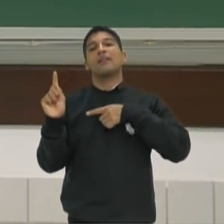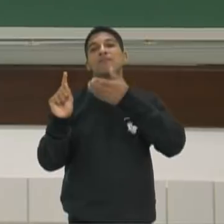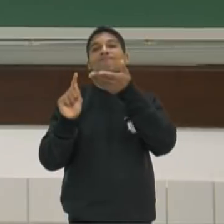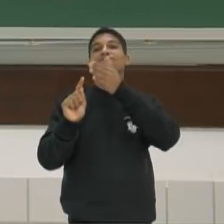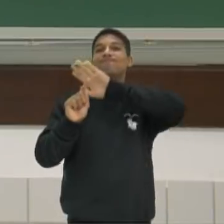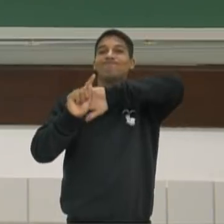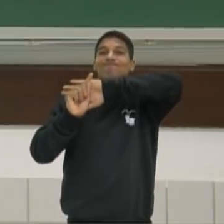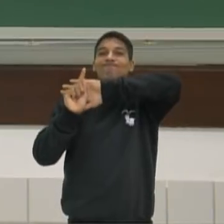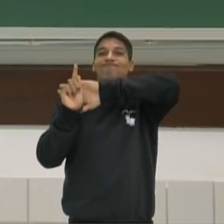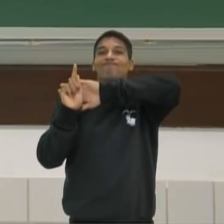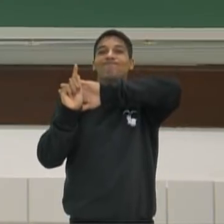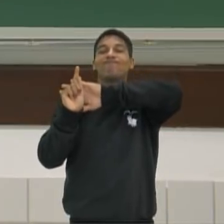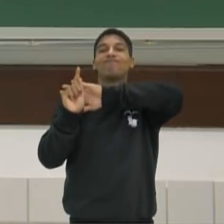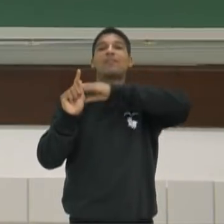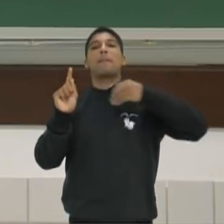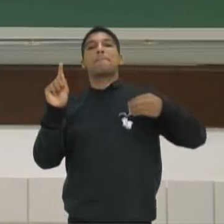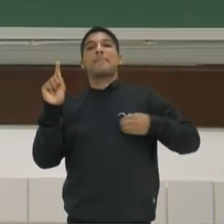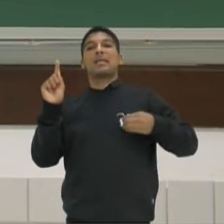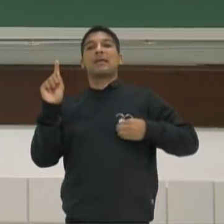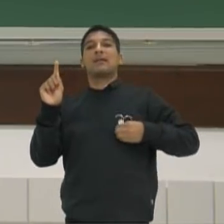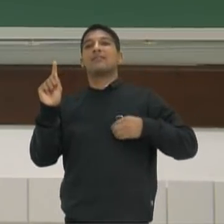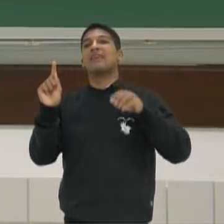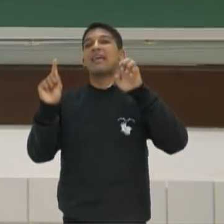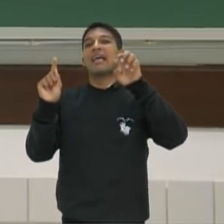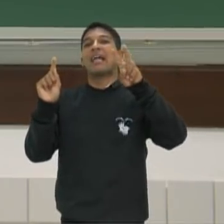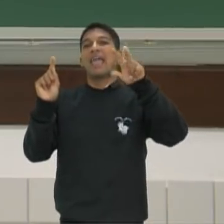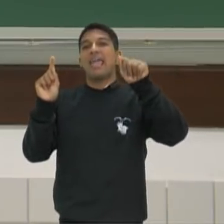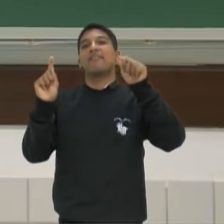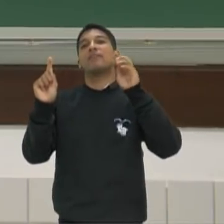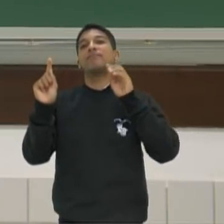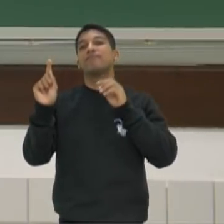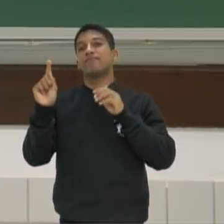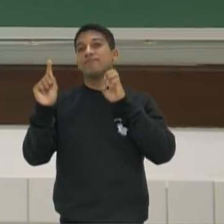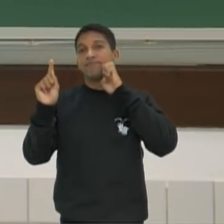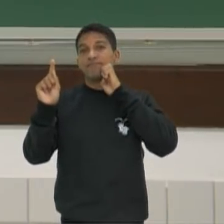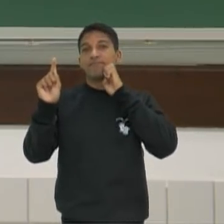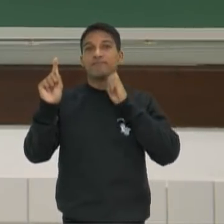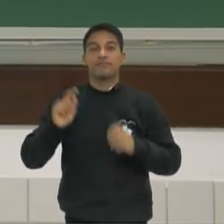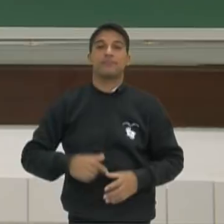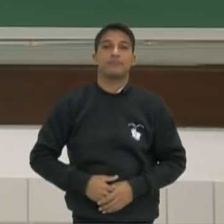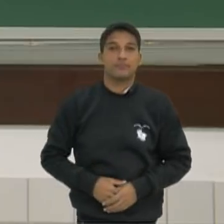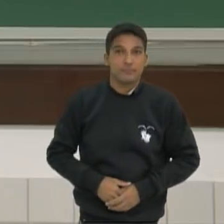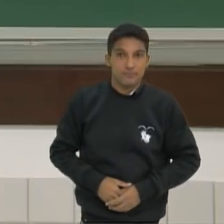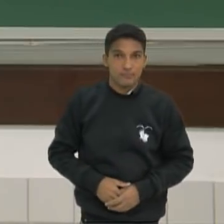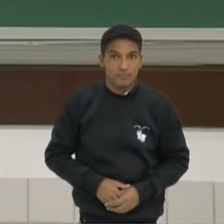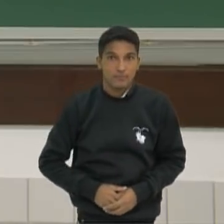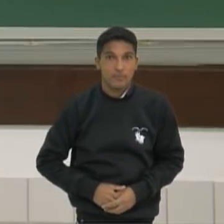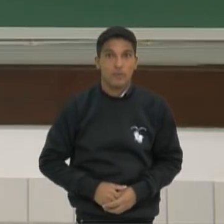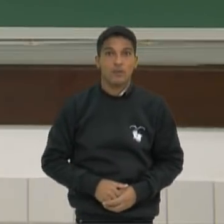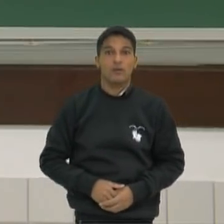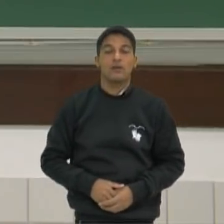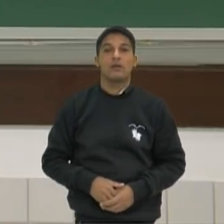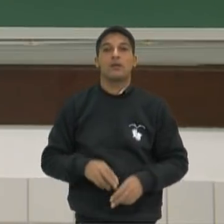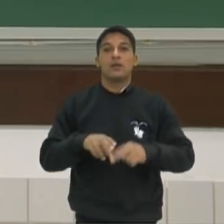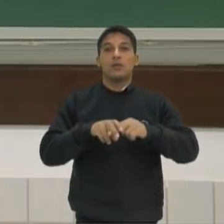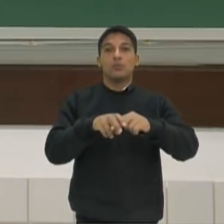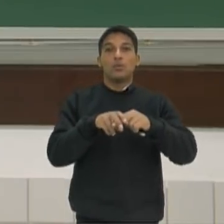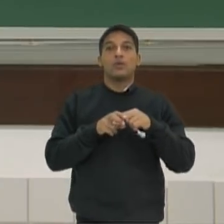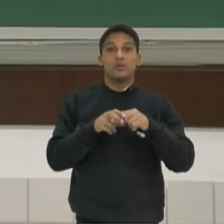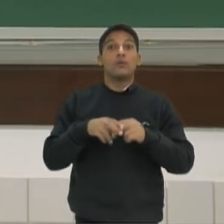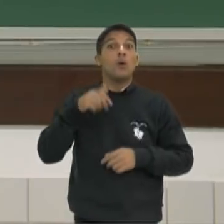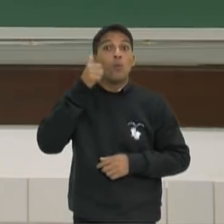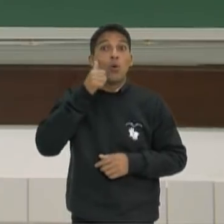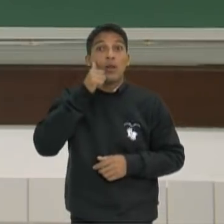forte. Inclusive, durante as perseguições da Inquisição, esse papel de pecado da mulher, ele vai